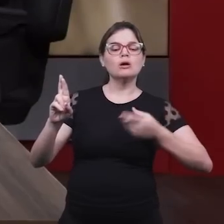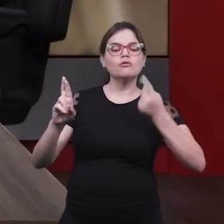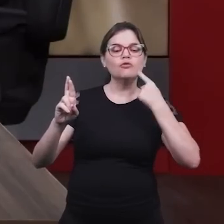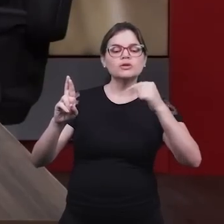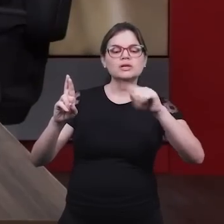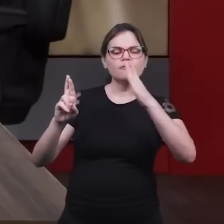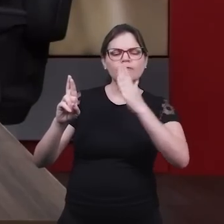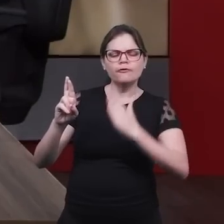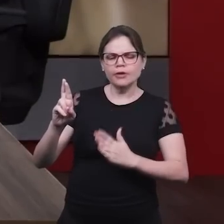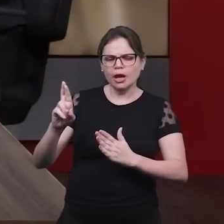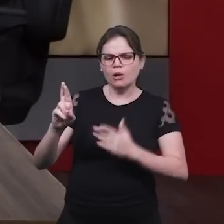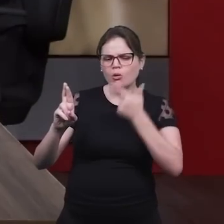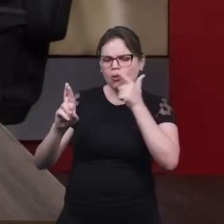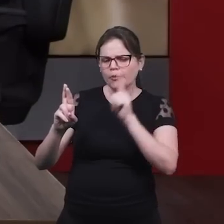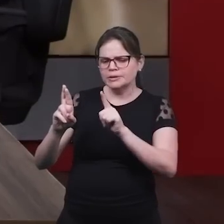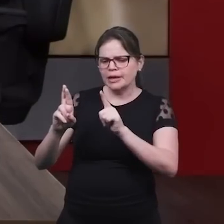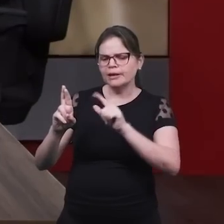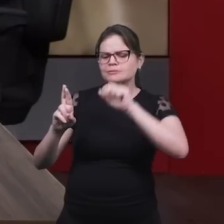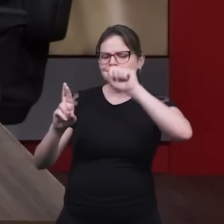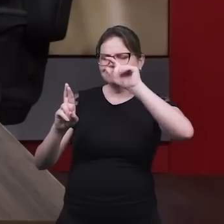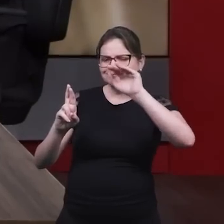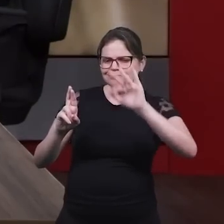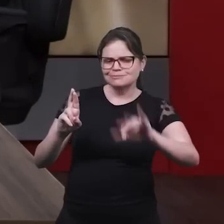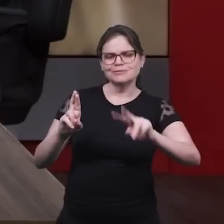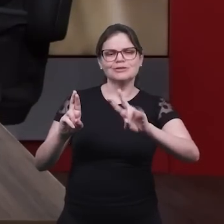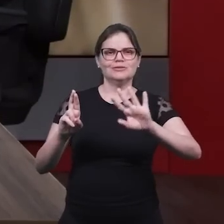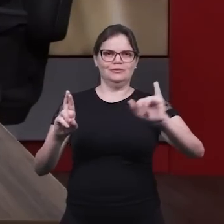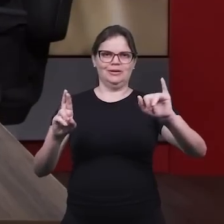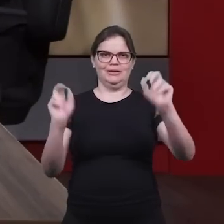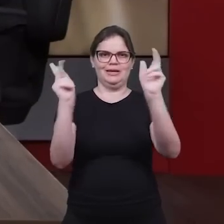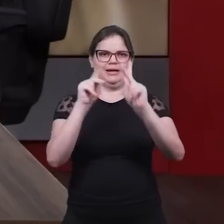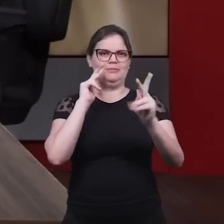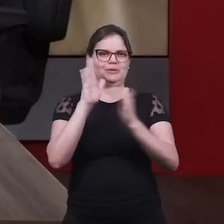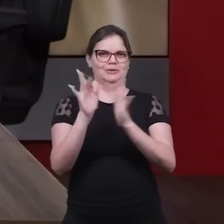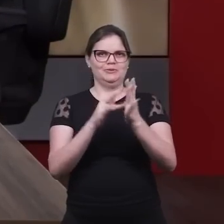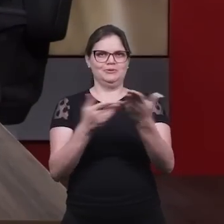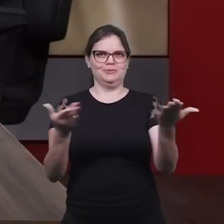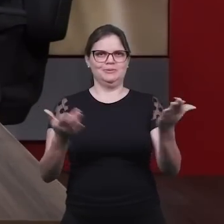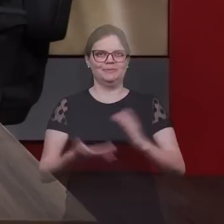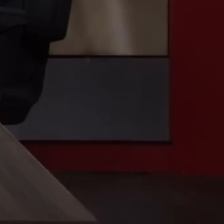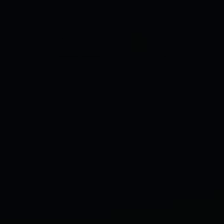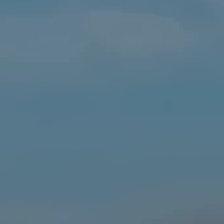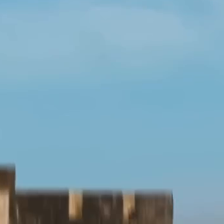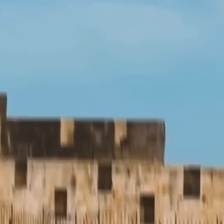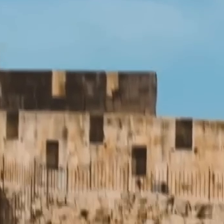e os fiéis alcançam a vitória. Amém. A paz do Senhor a todos.